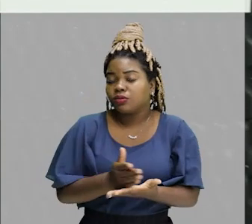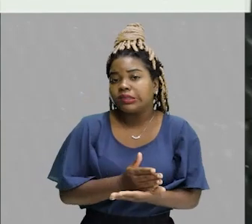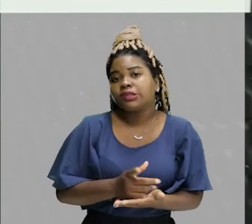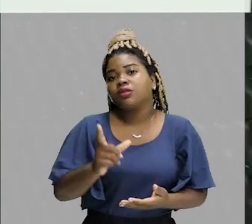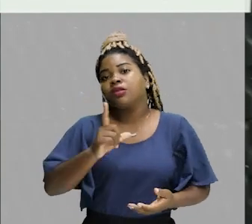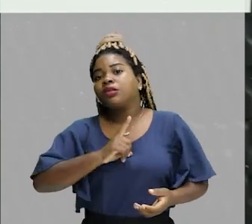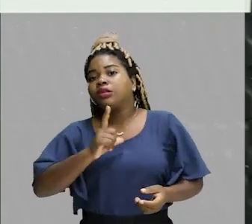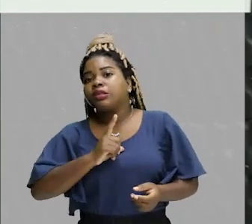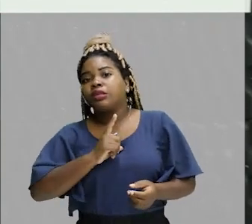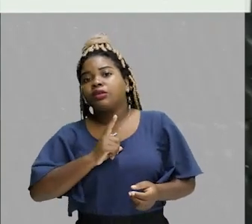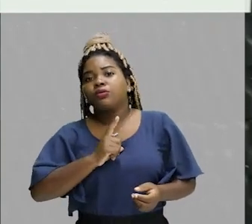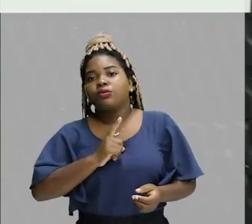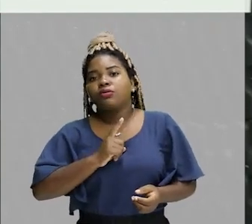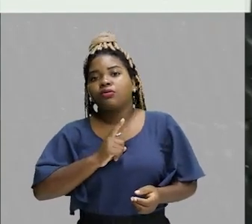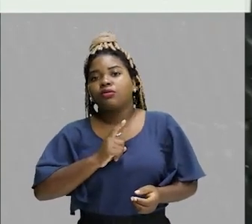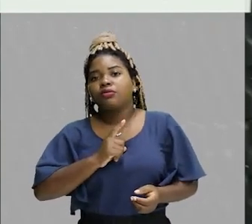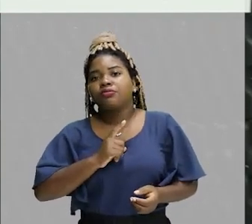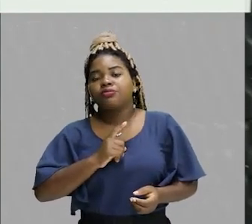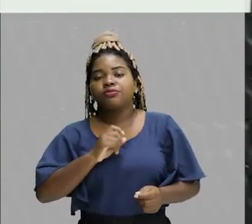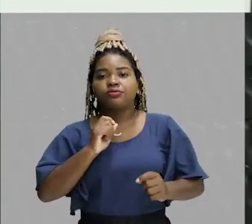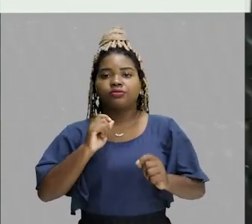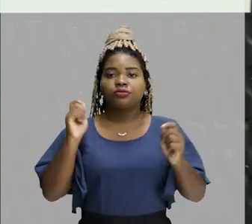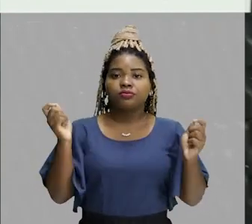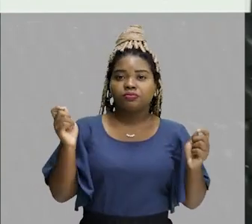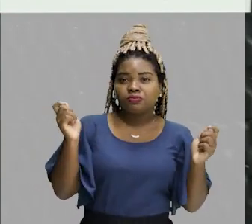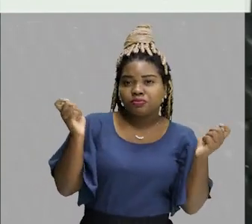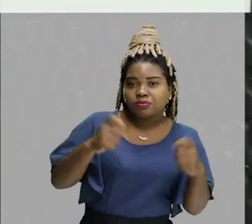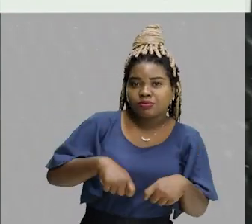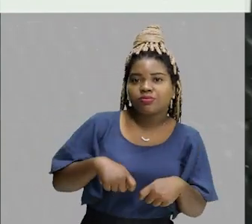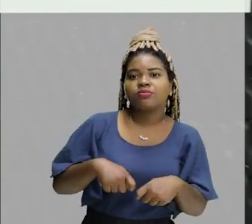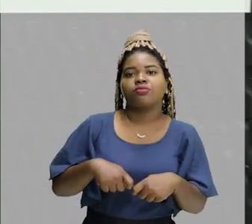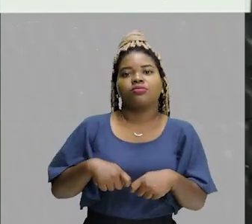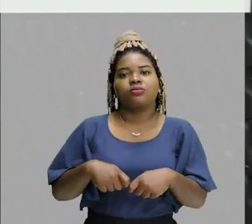novo conhecimento. Pouca